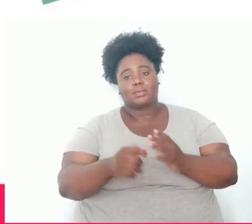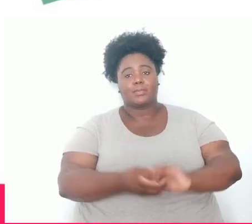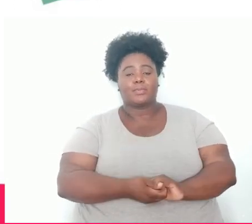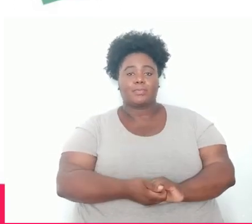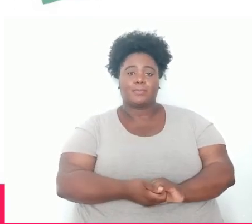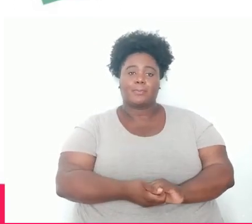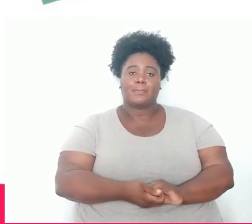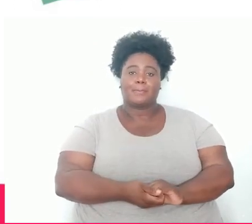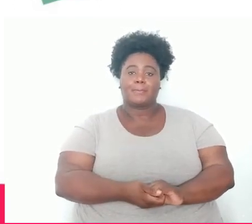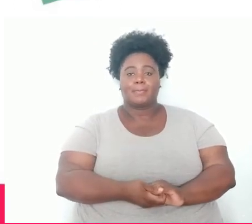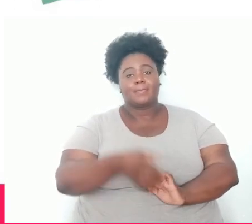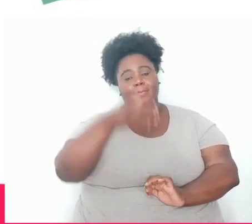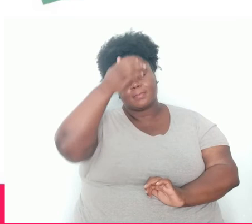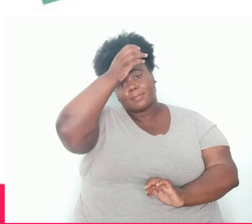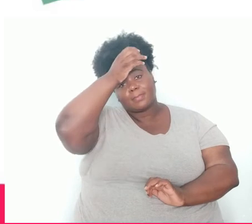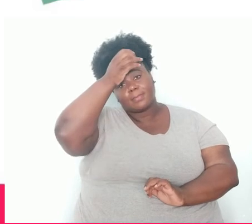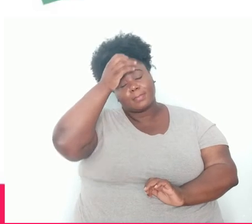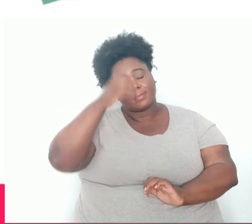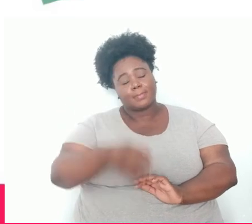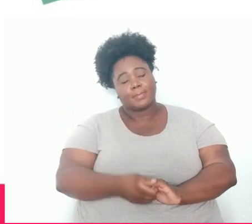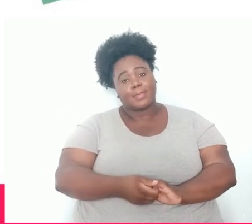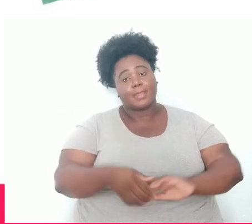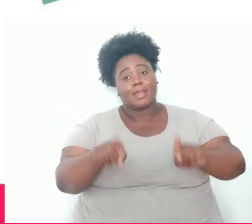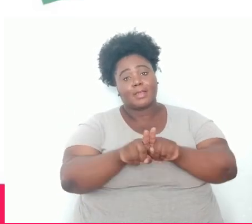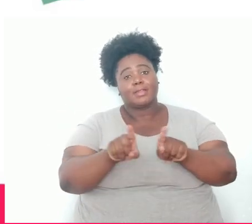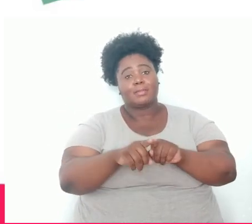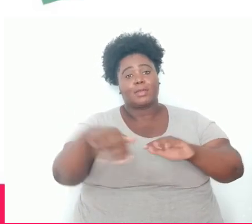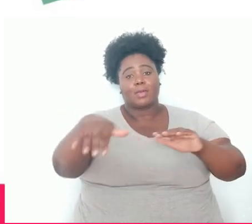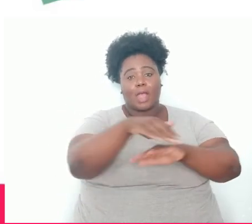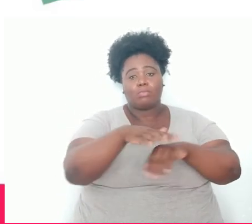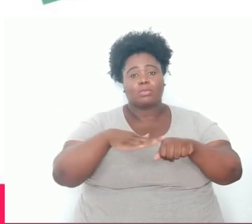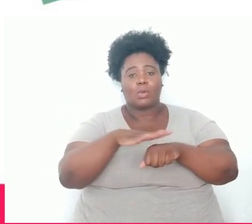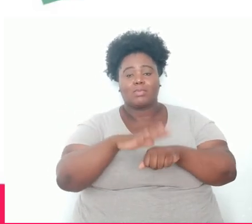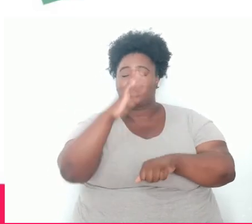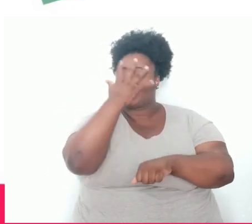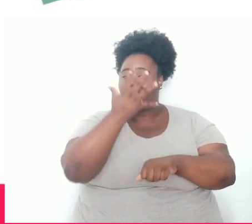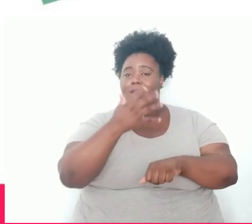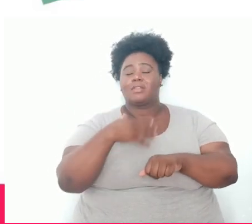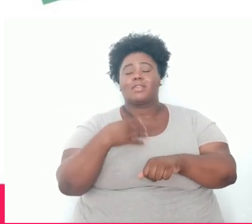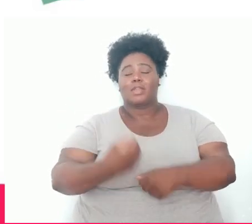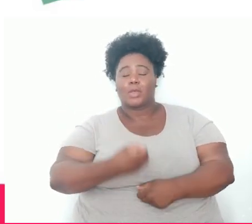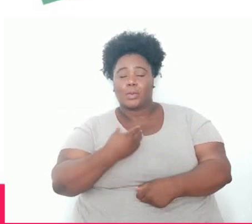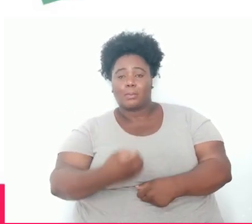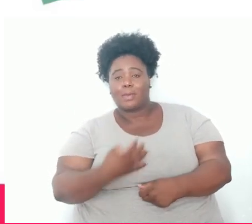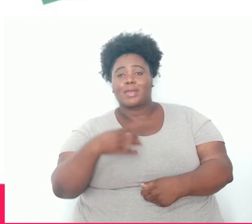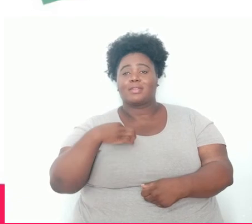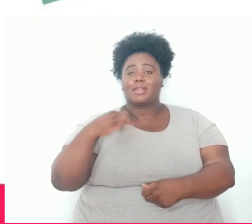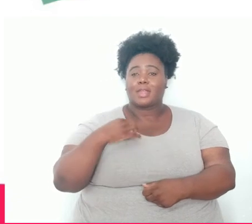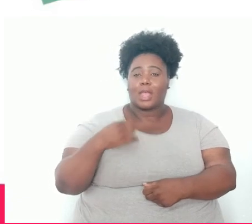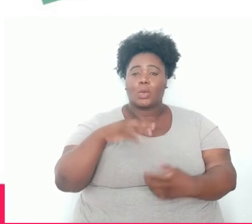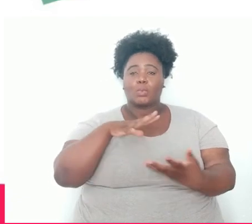escritas performativas, né? E esses trânsitos e diálogos com o carnaval, com a poética